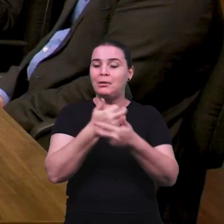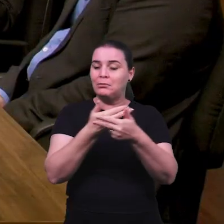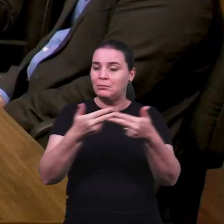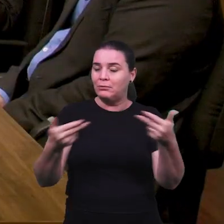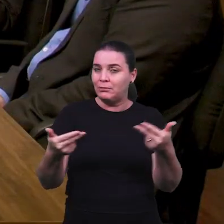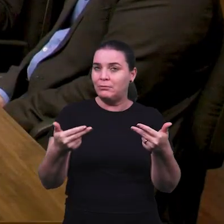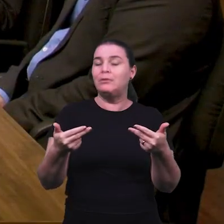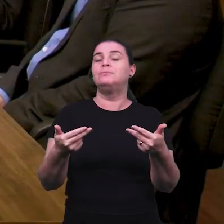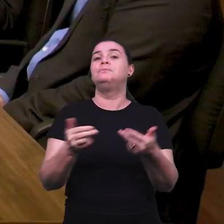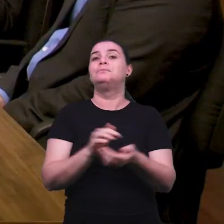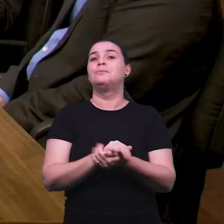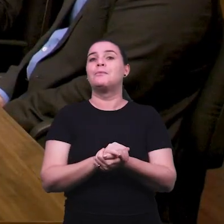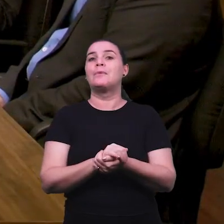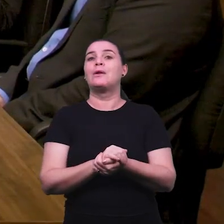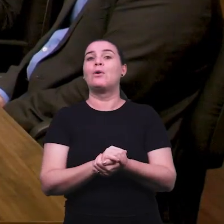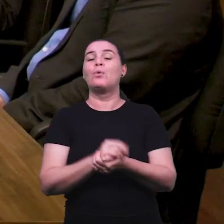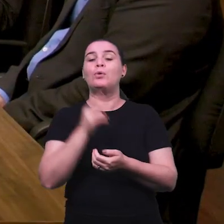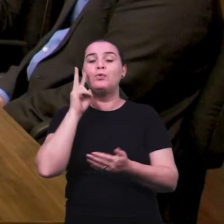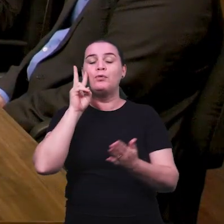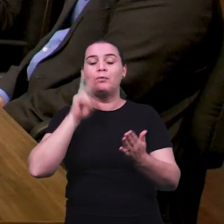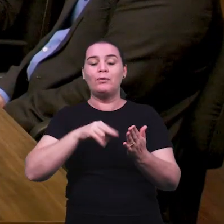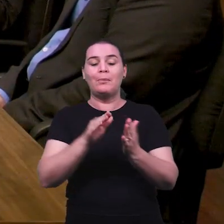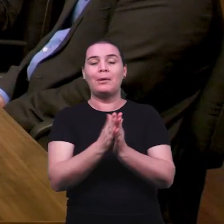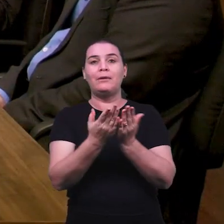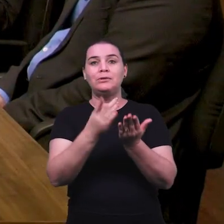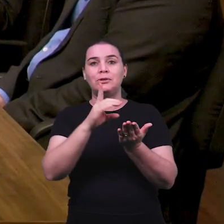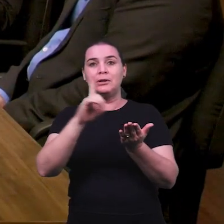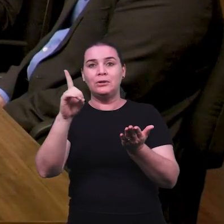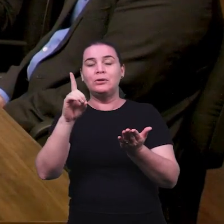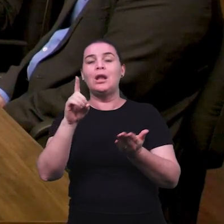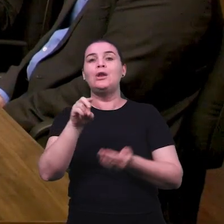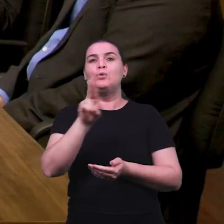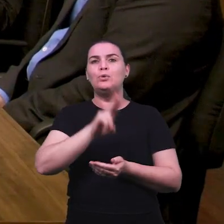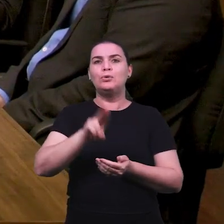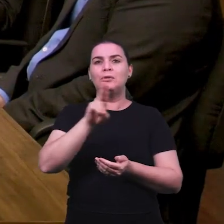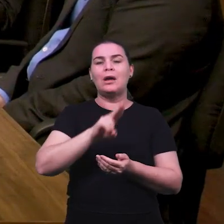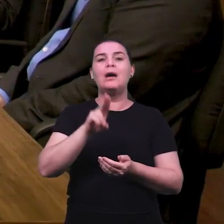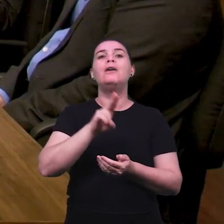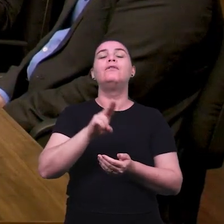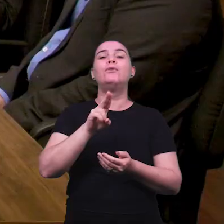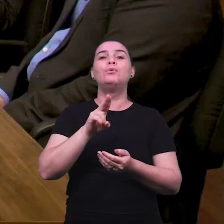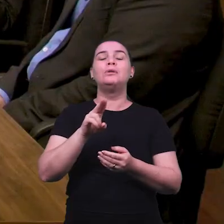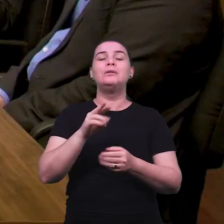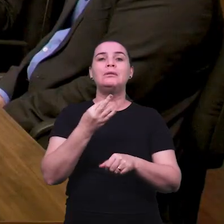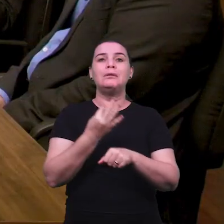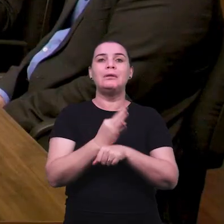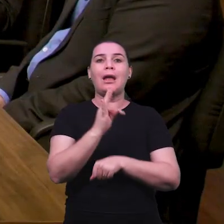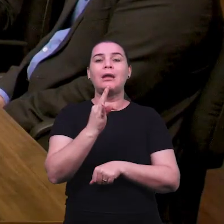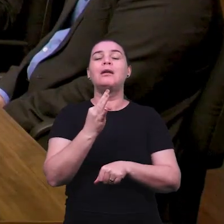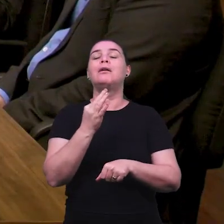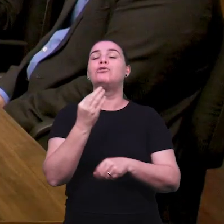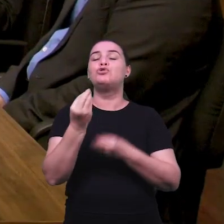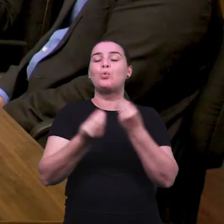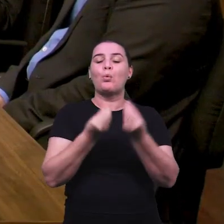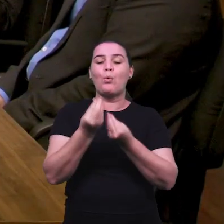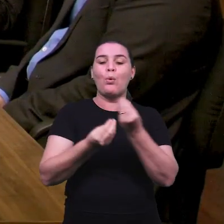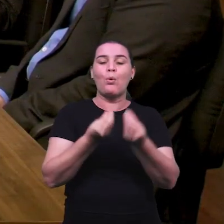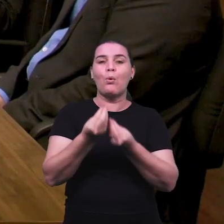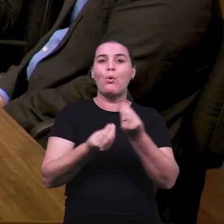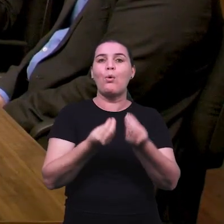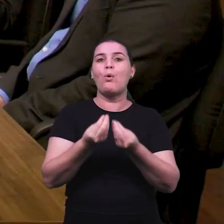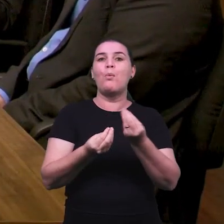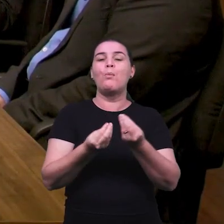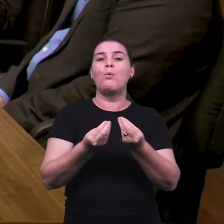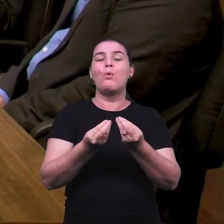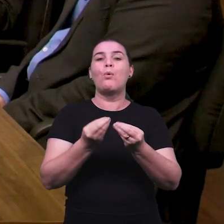nós lemos a Bíblia, nós pressupomos que eles faziam uso desses recursos, né? Ou, por exemplo, quando ali